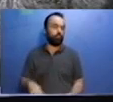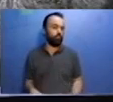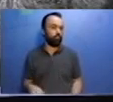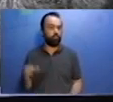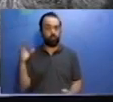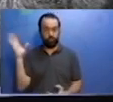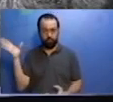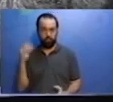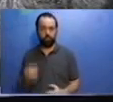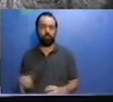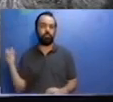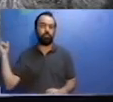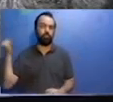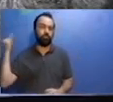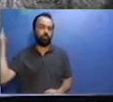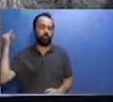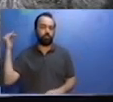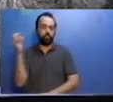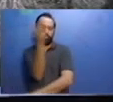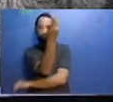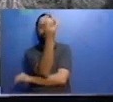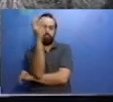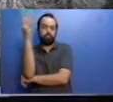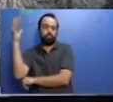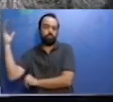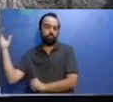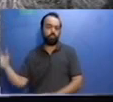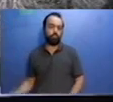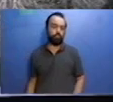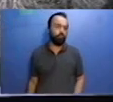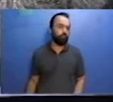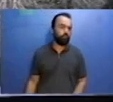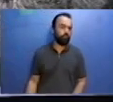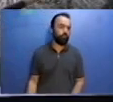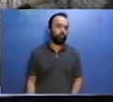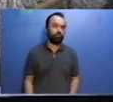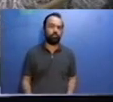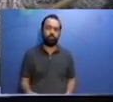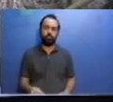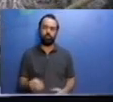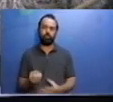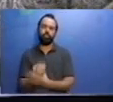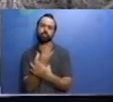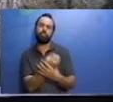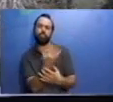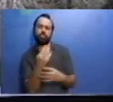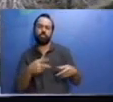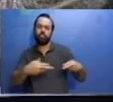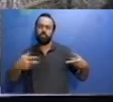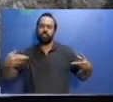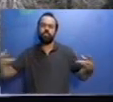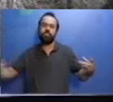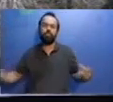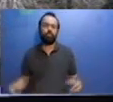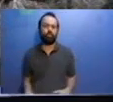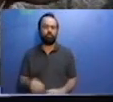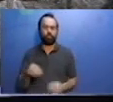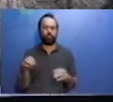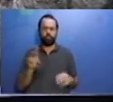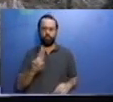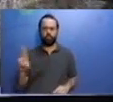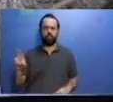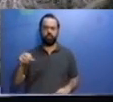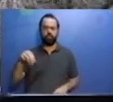Agora, um aspecto muito importante dos fungos, no que se refere à diversidade de plantas na Terra, é algo chamado